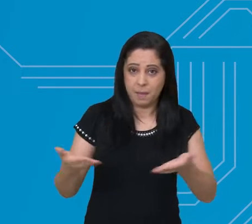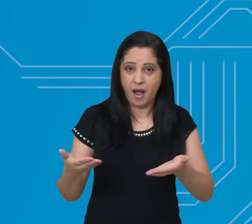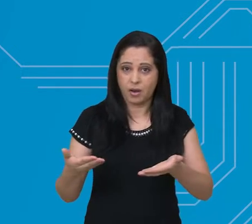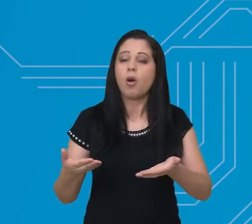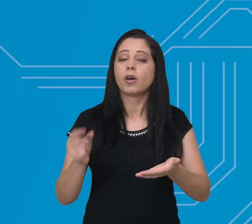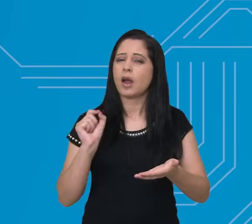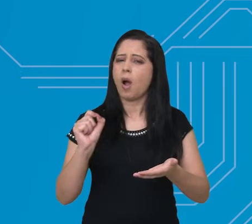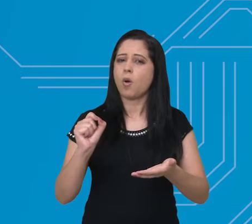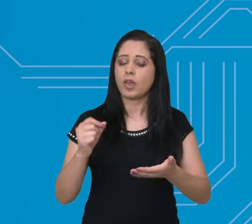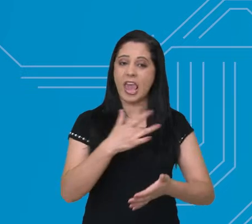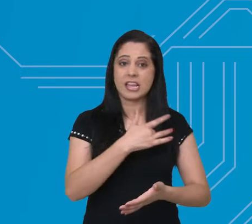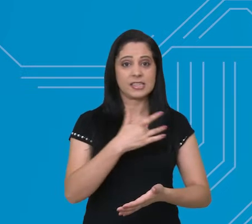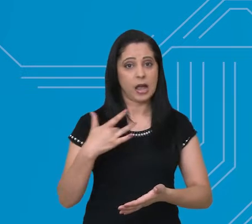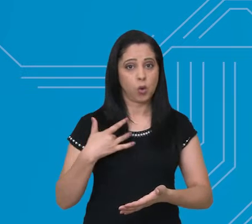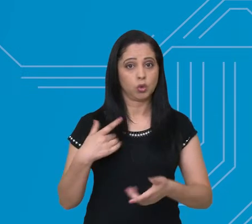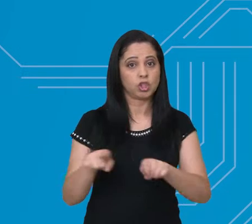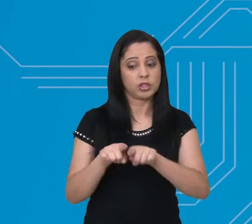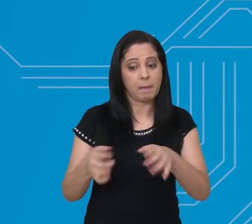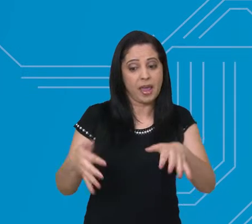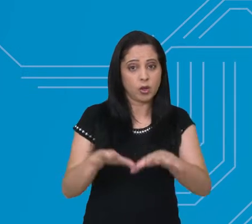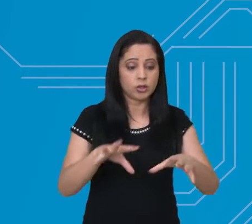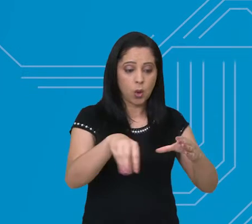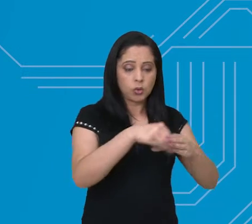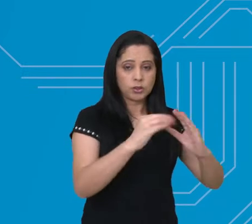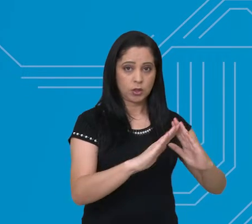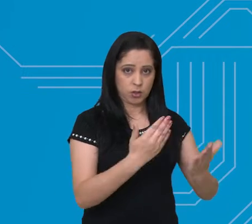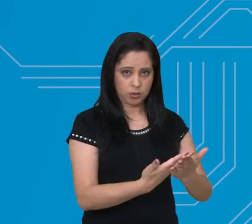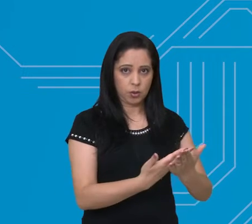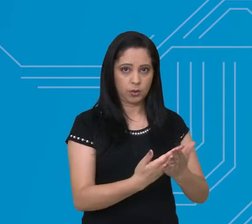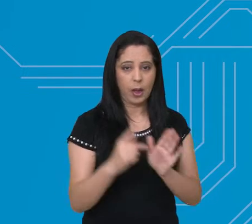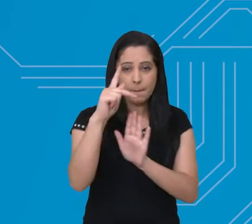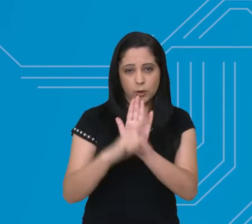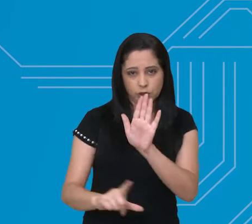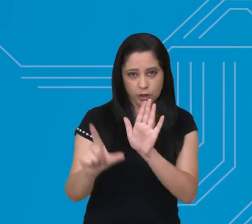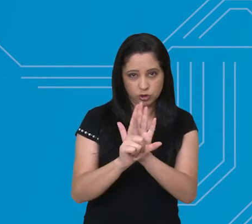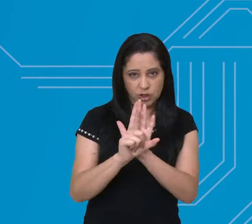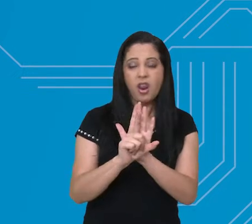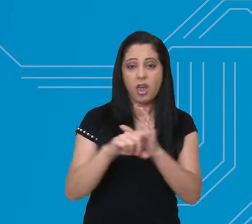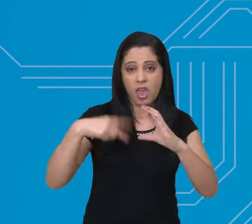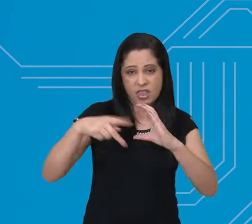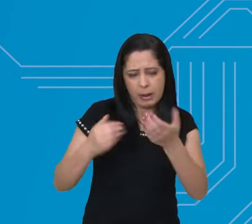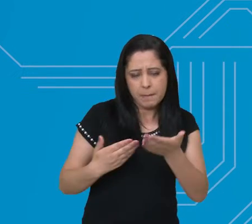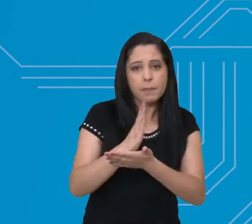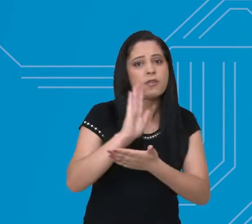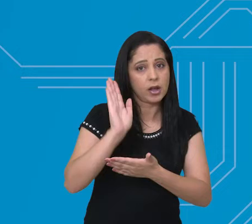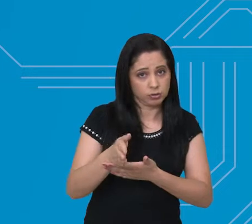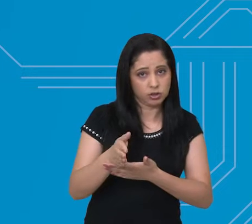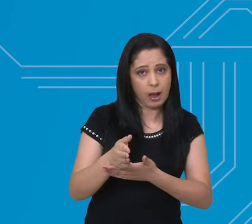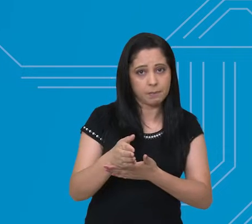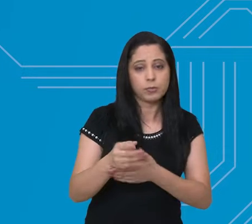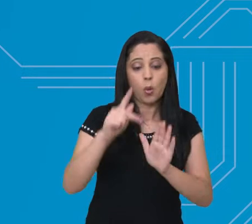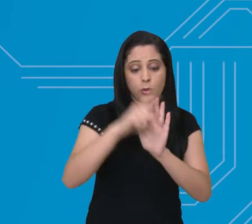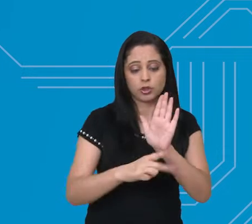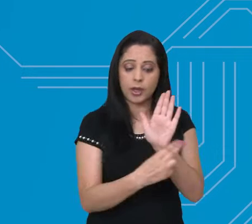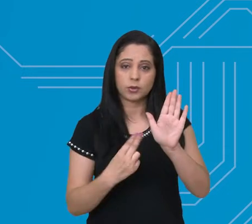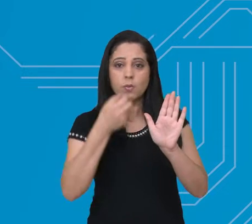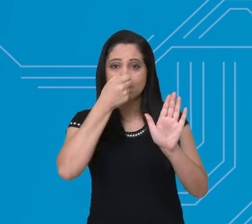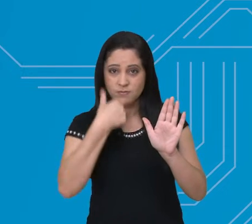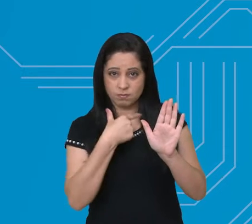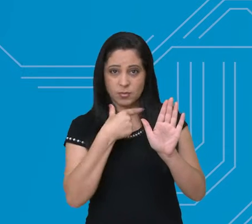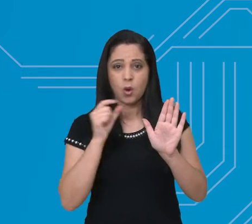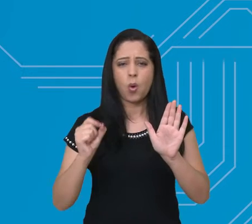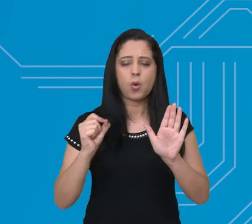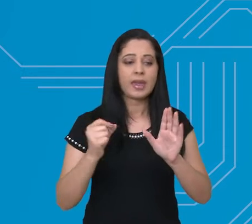vamos abordar agora é saúde e inclusão nas escolas. Um projeto de lei aprovado na Câmara, de autoria do vereador Roberto do Eleven,